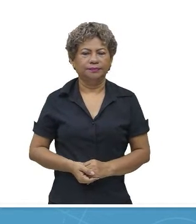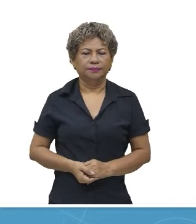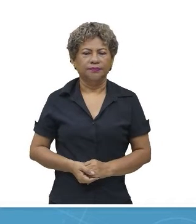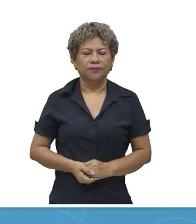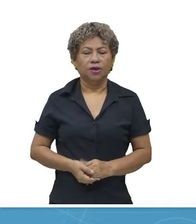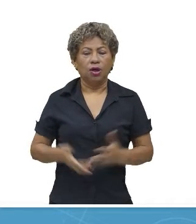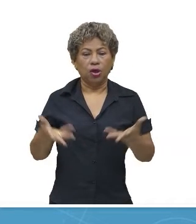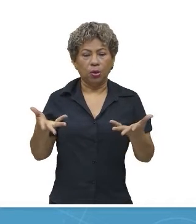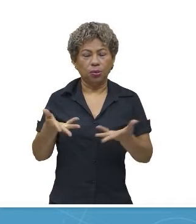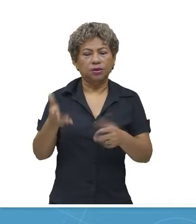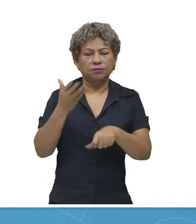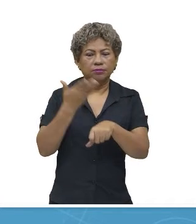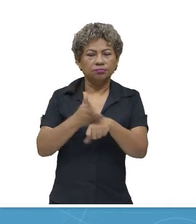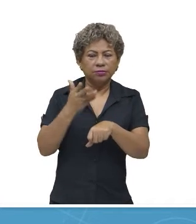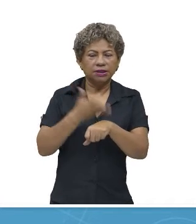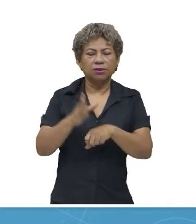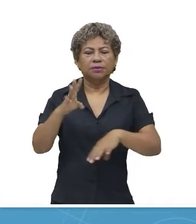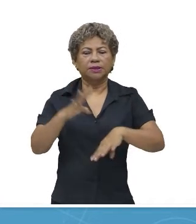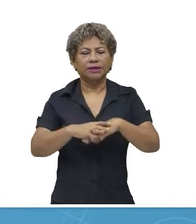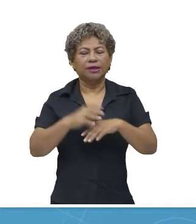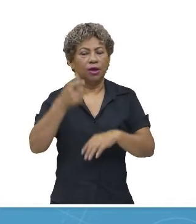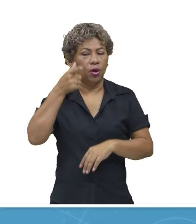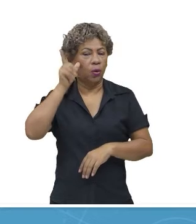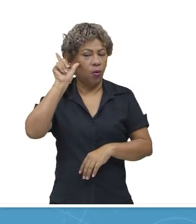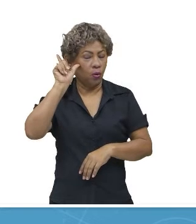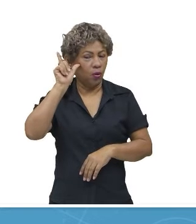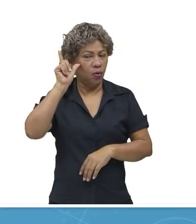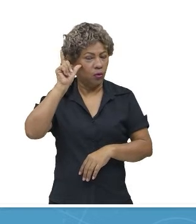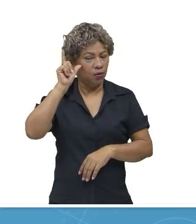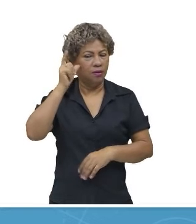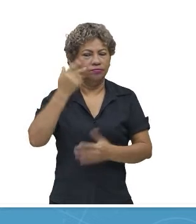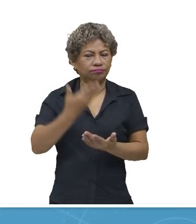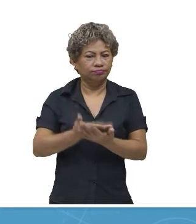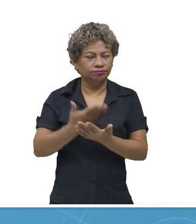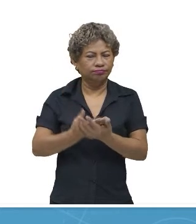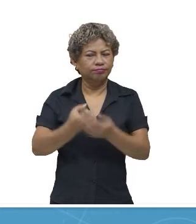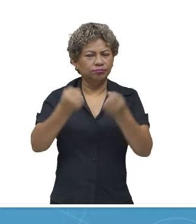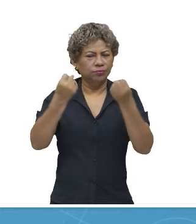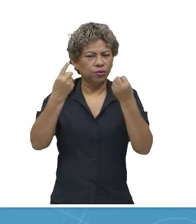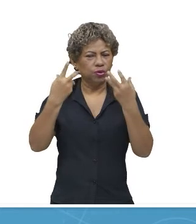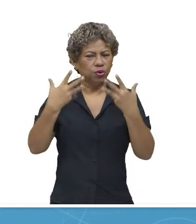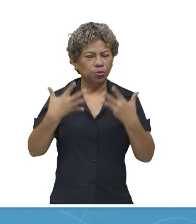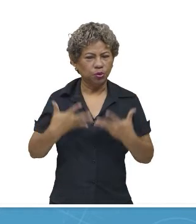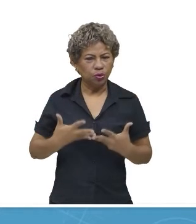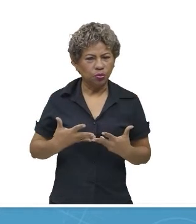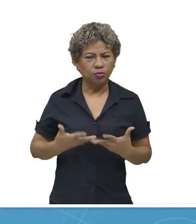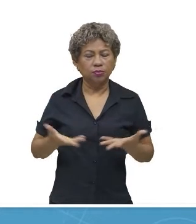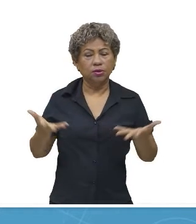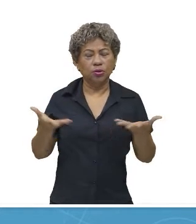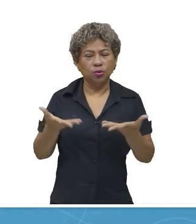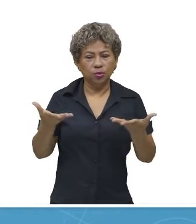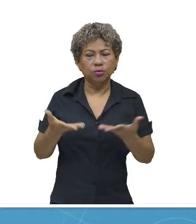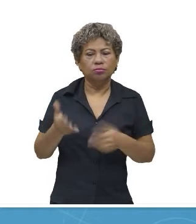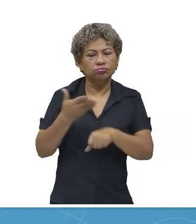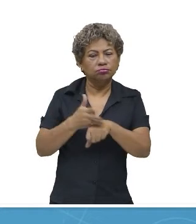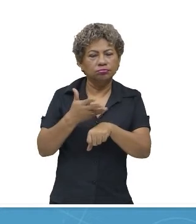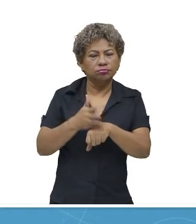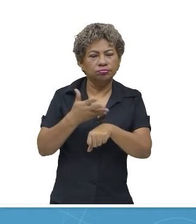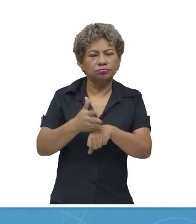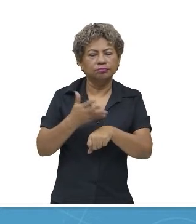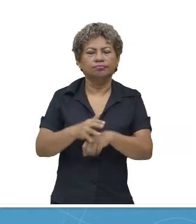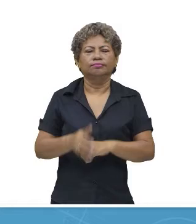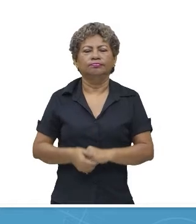Hoje a gente vai praticar o que a gente aprendeu na aula de ontem, que é a potenciação de números reais. Então vamos